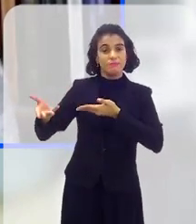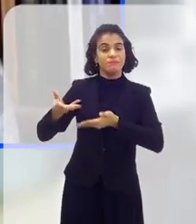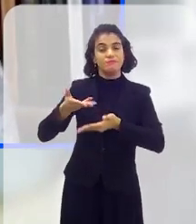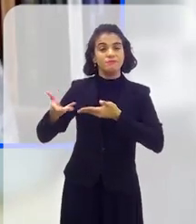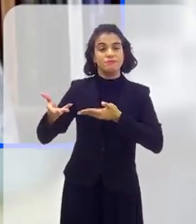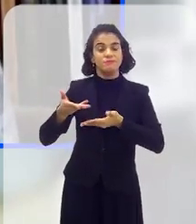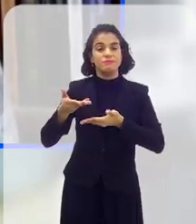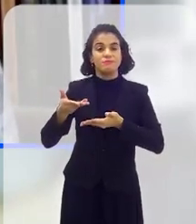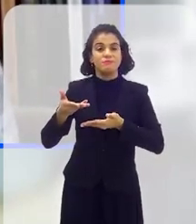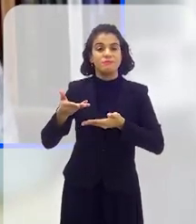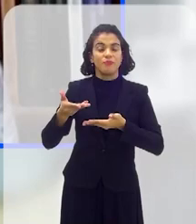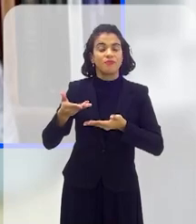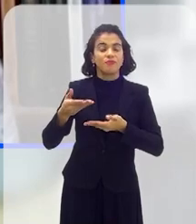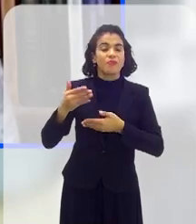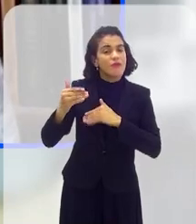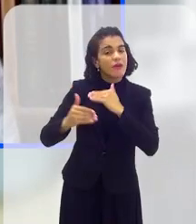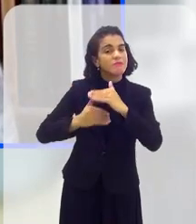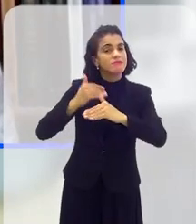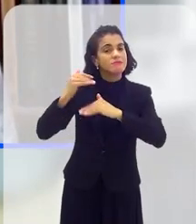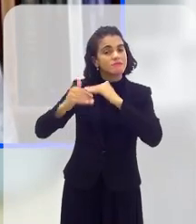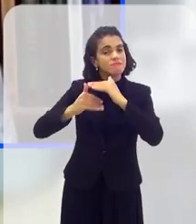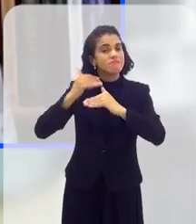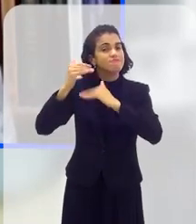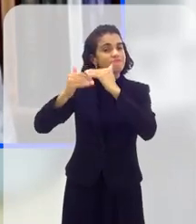relacionamento, e esse relacionamento